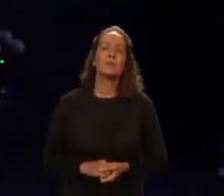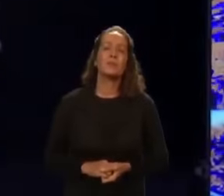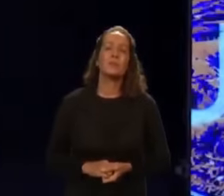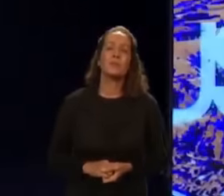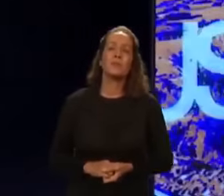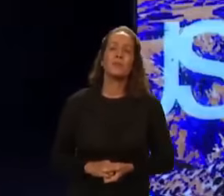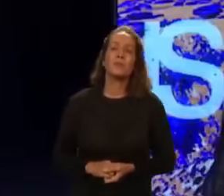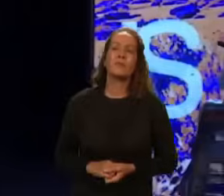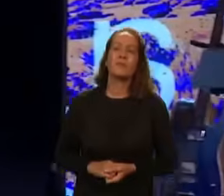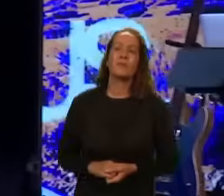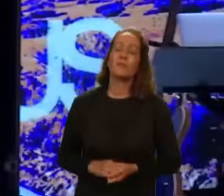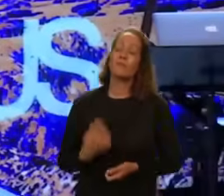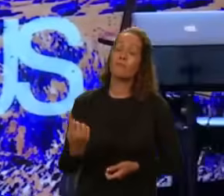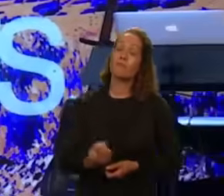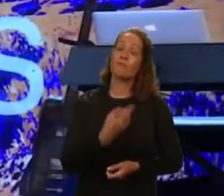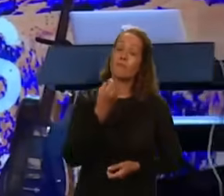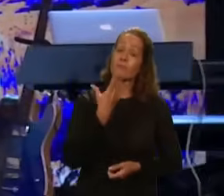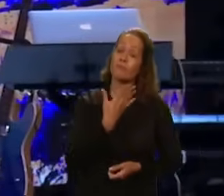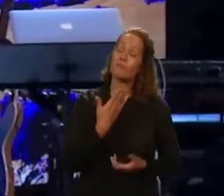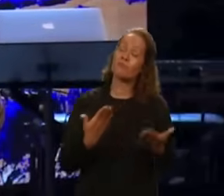É nisso que a gente é bom.